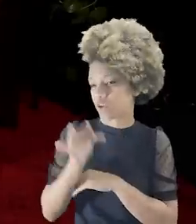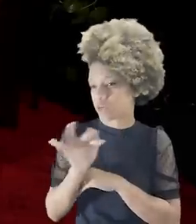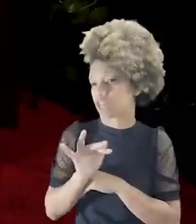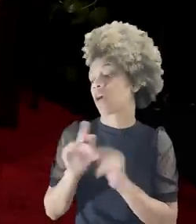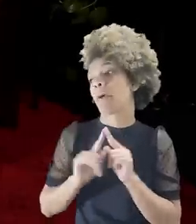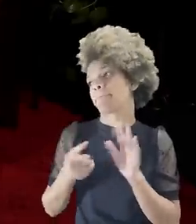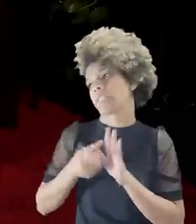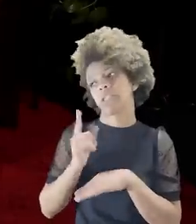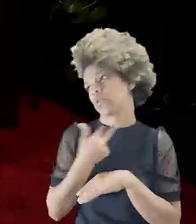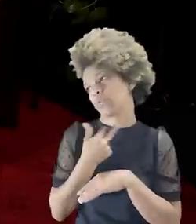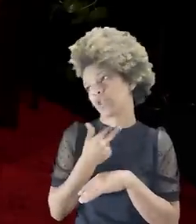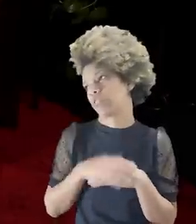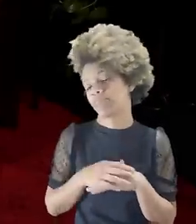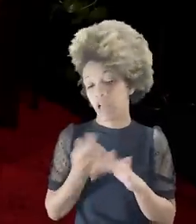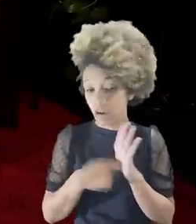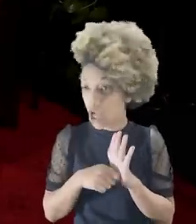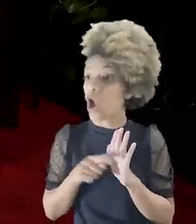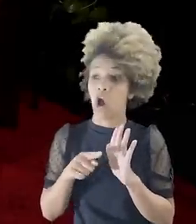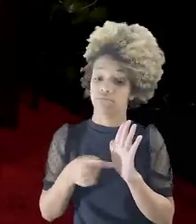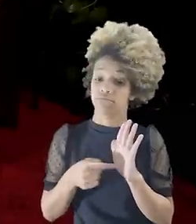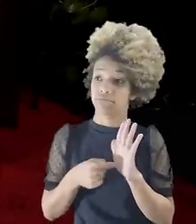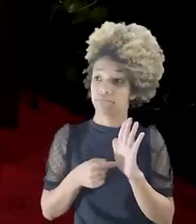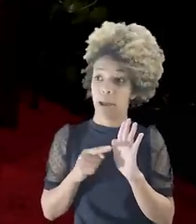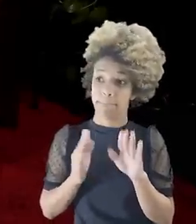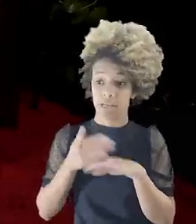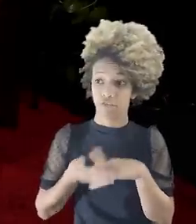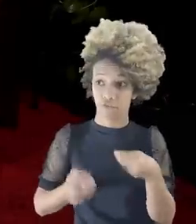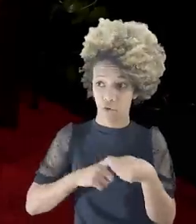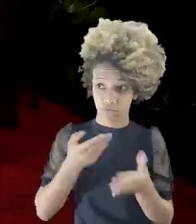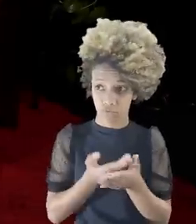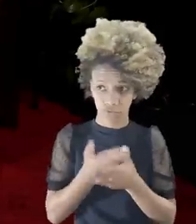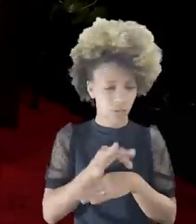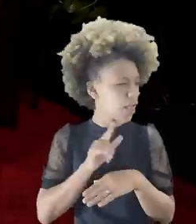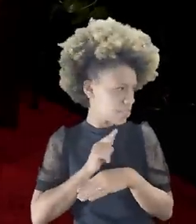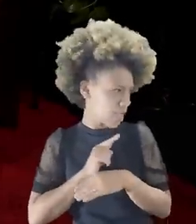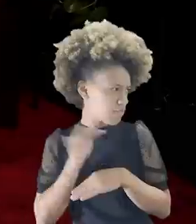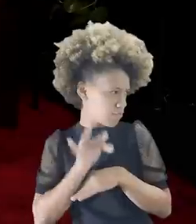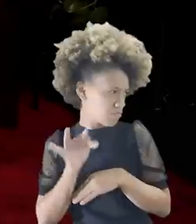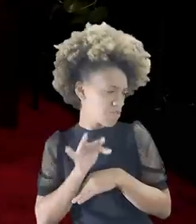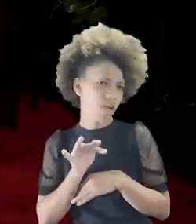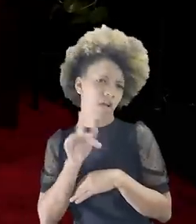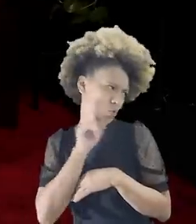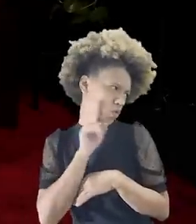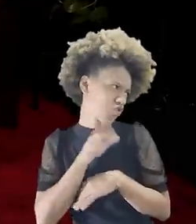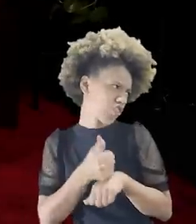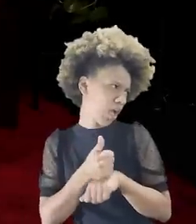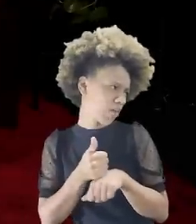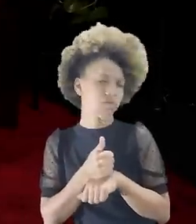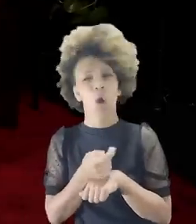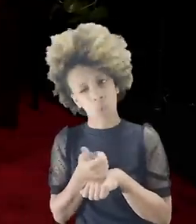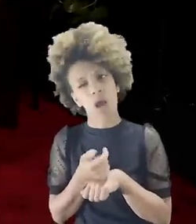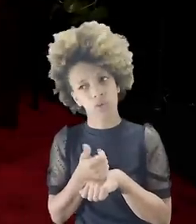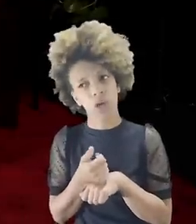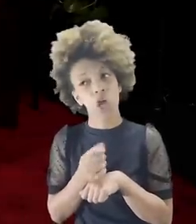voltar para a faculdade mas antes não podia Universidade de basquete o cara nos Estados Unidos profissional já